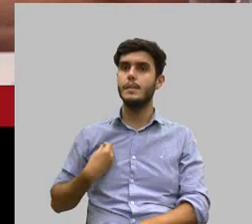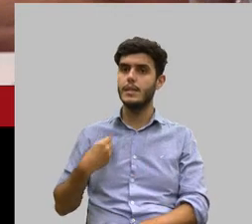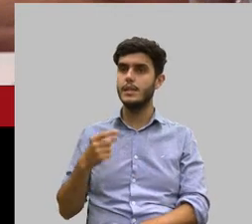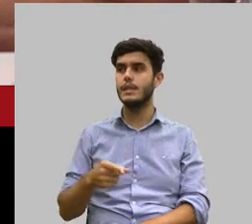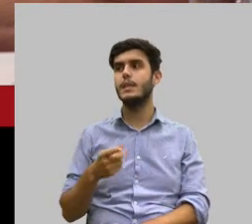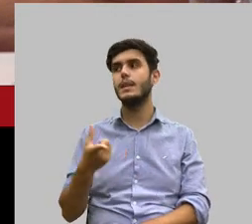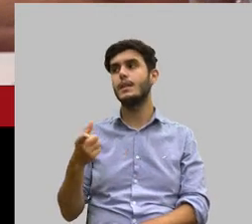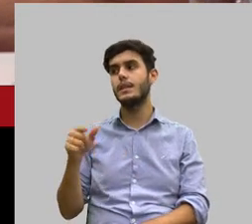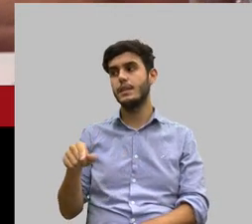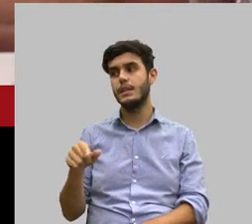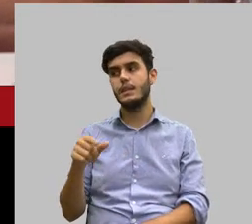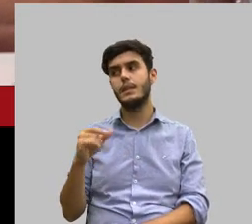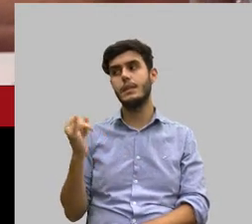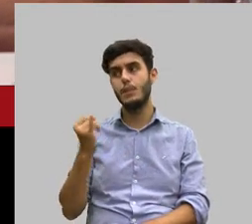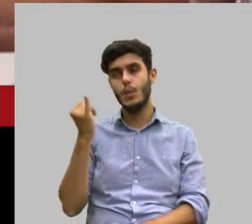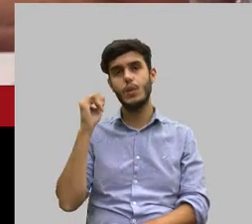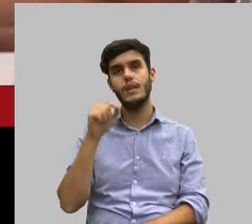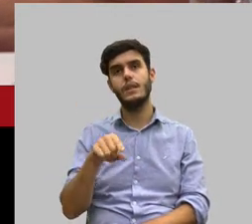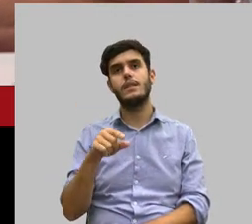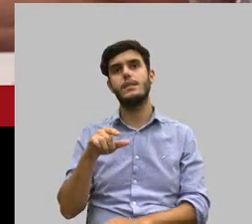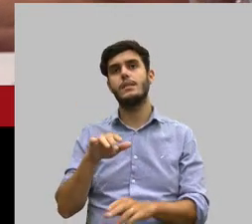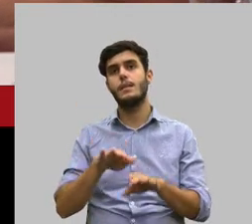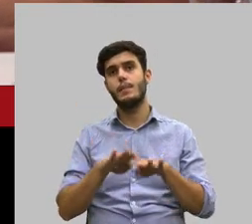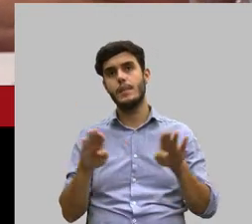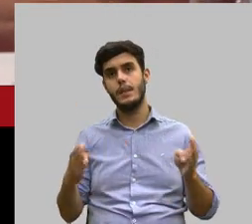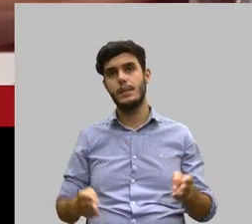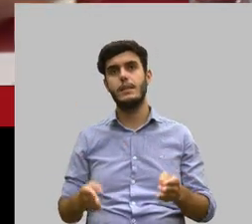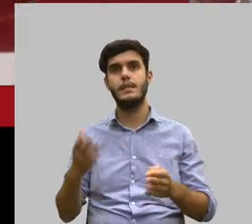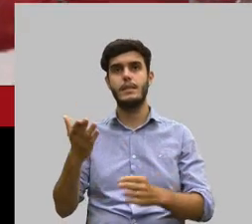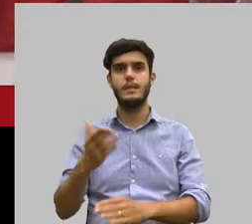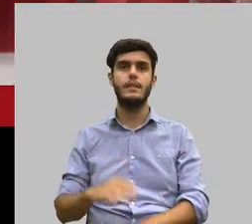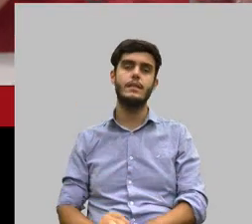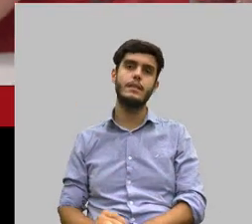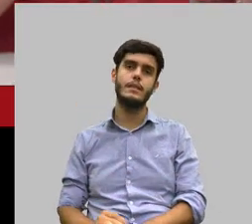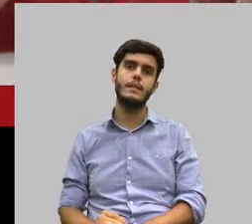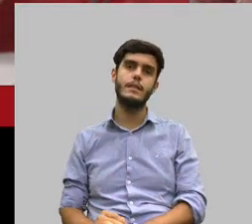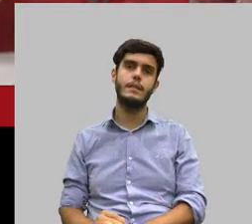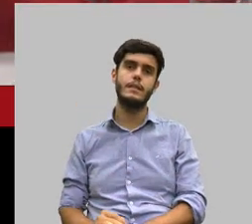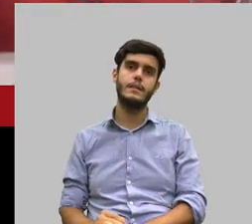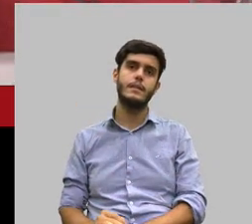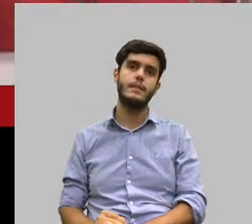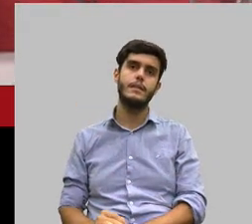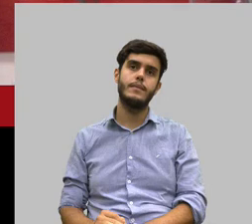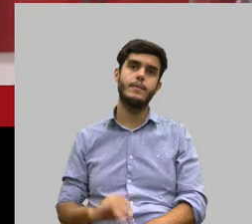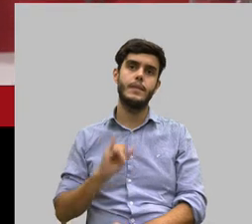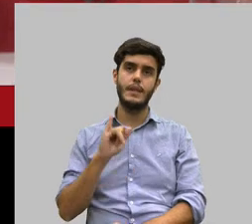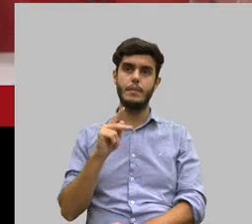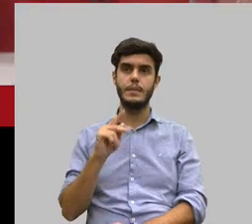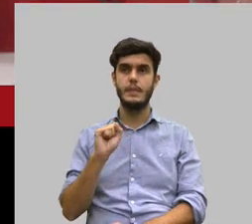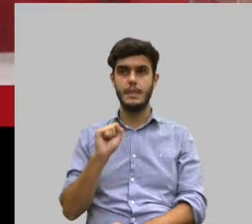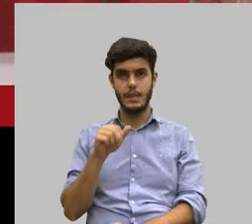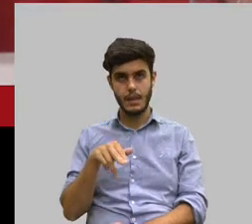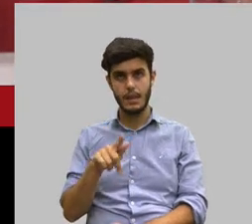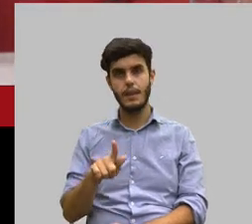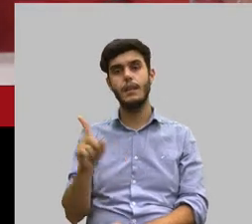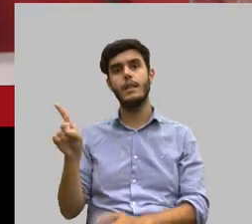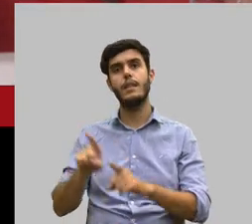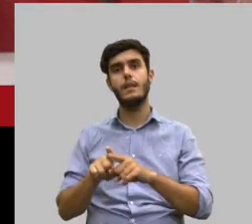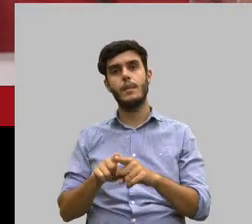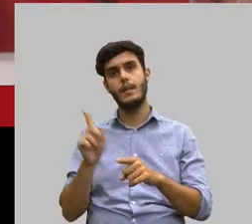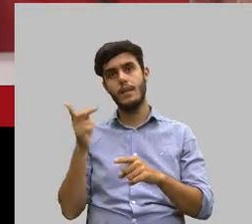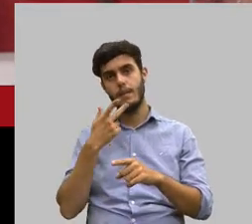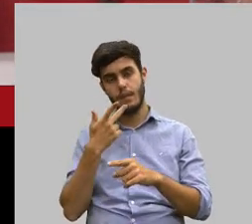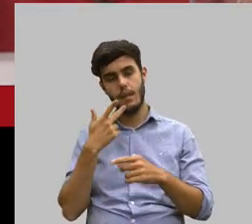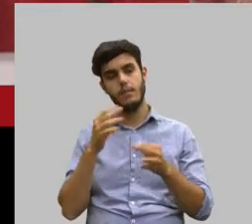aqui nessa mesa vossa excelência é relator do projeto que trata do ipsen e eu comun com a mesma forma de pensamento da deputada